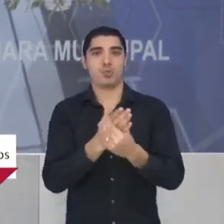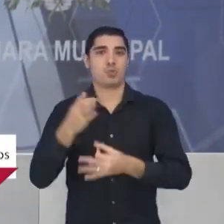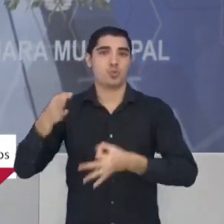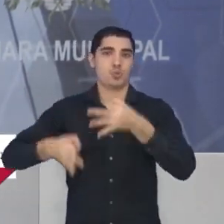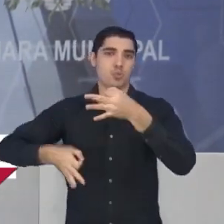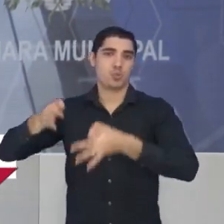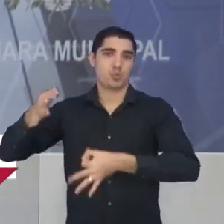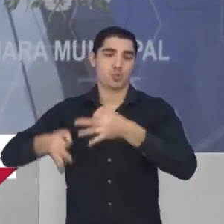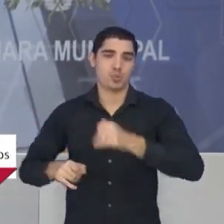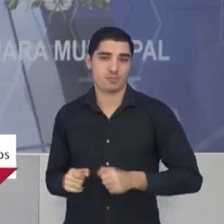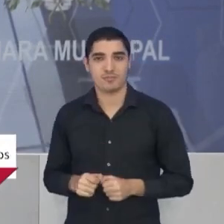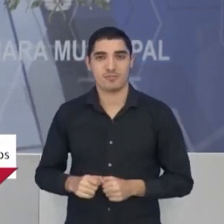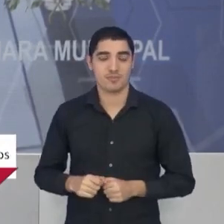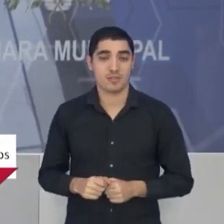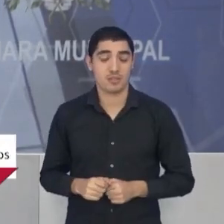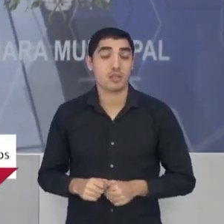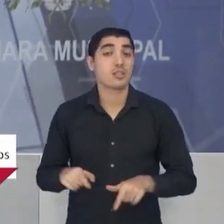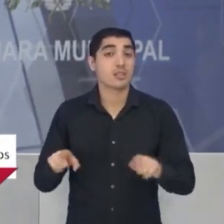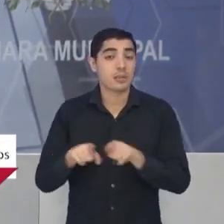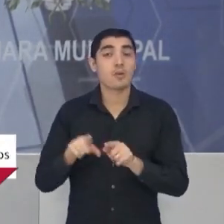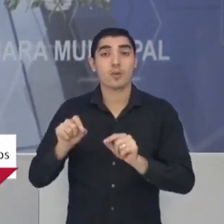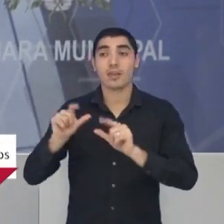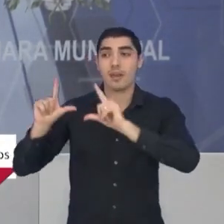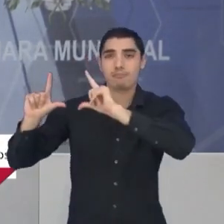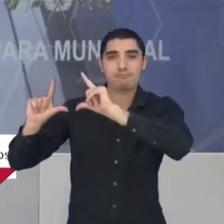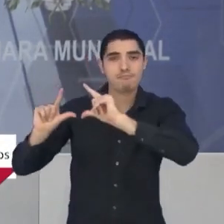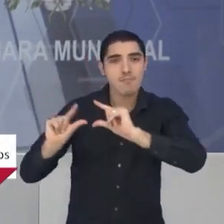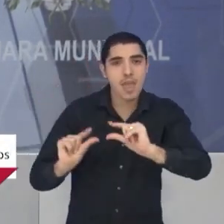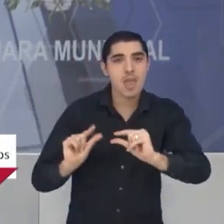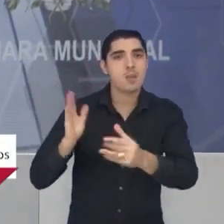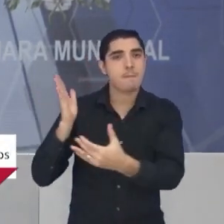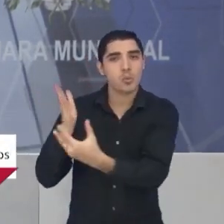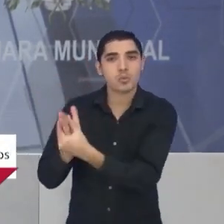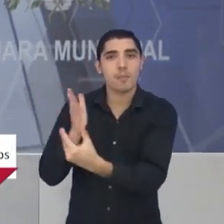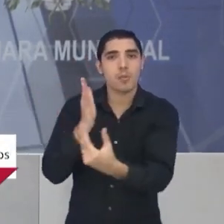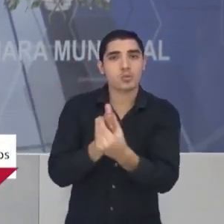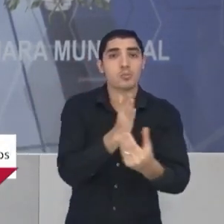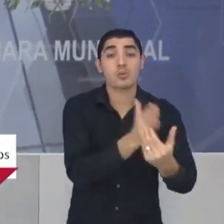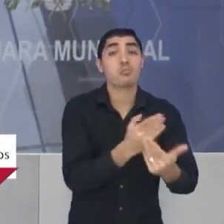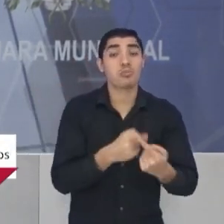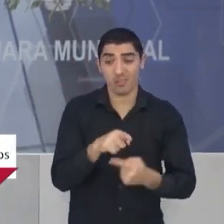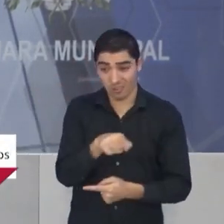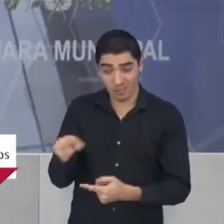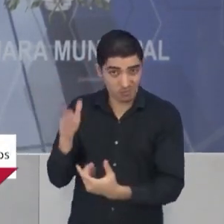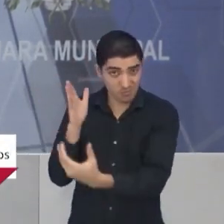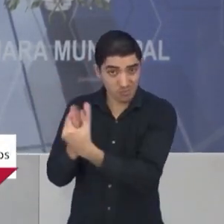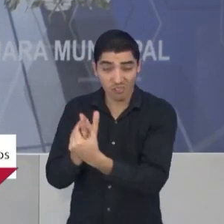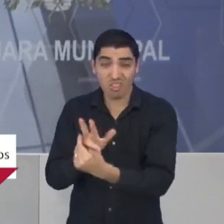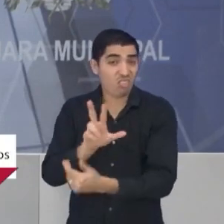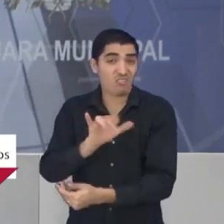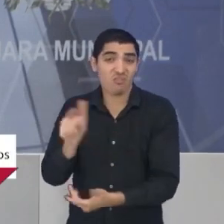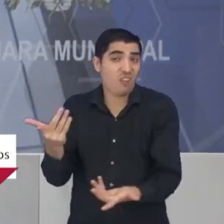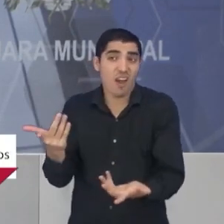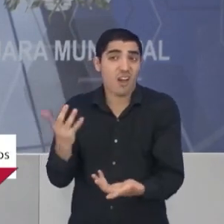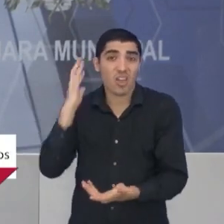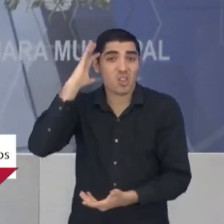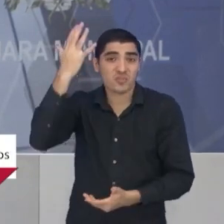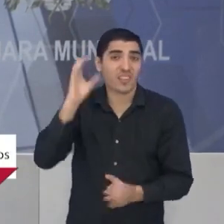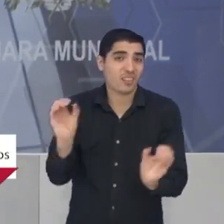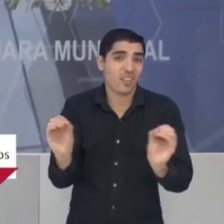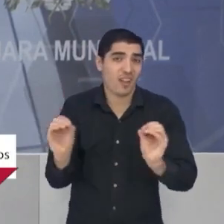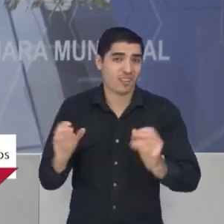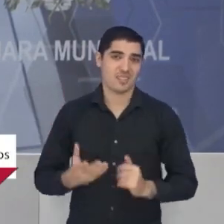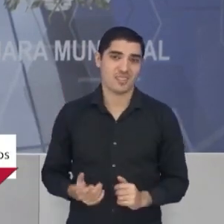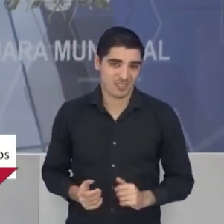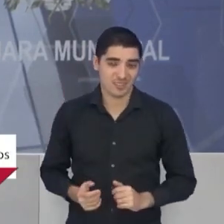diminui a propositura de ações que não terão o menor resultado essa que é a verdade sem nenhum sem